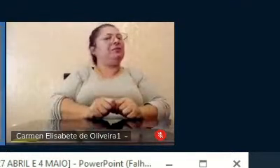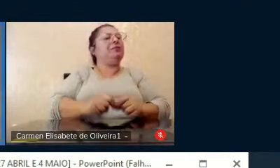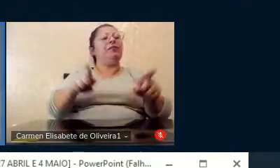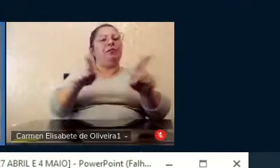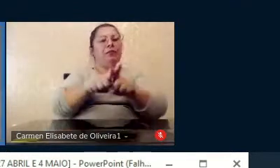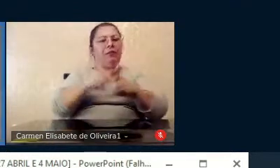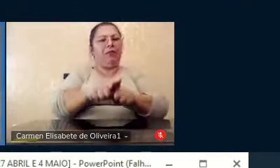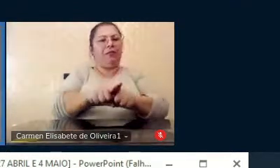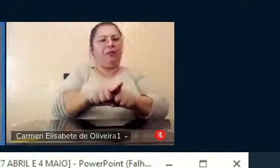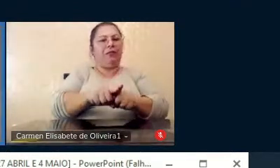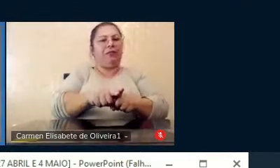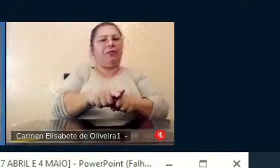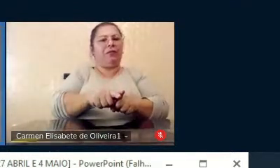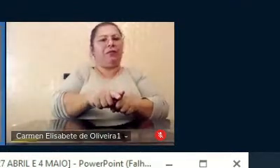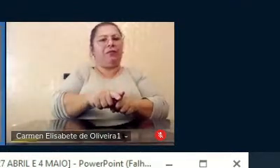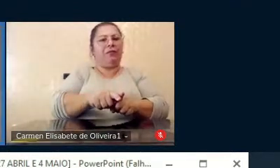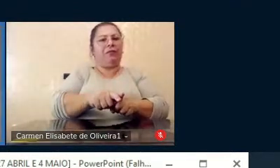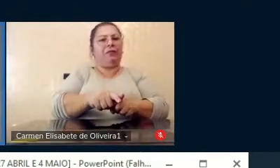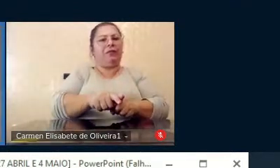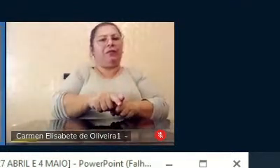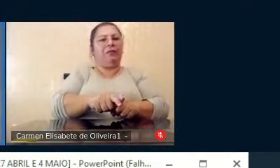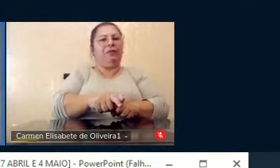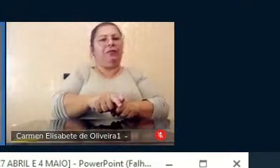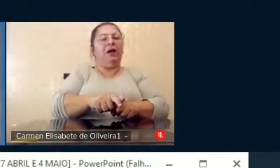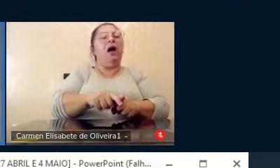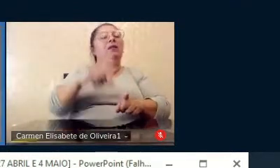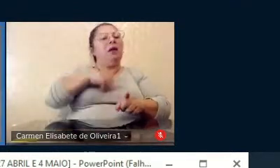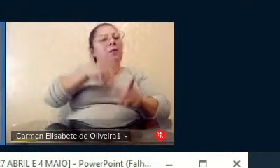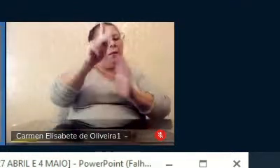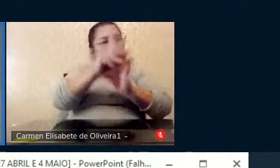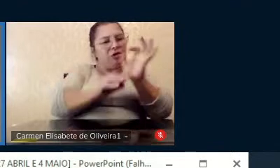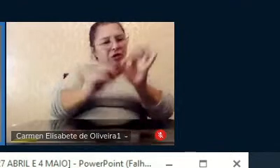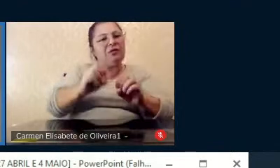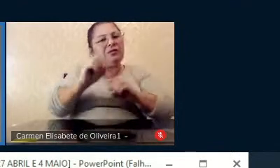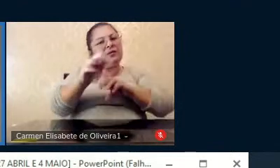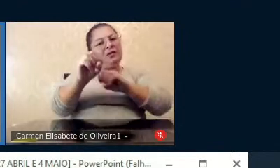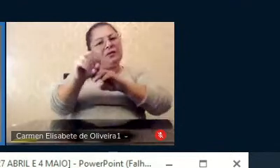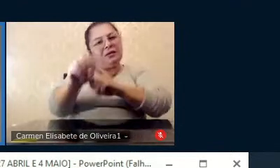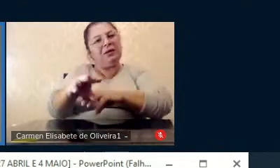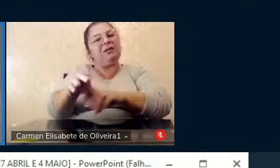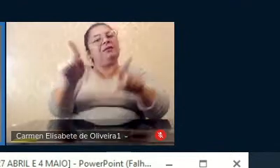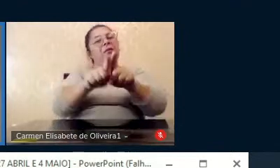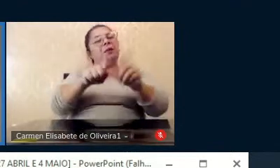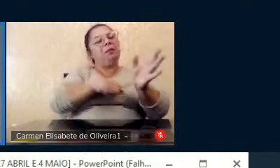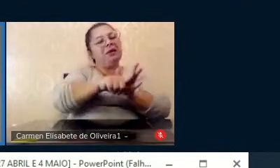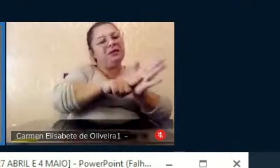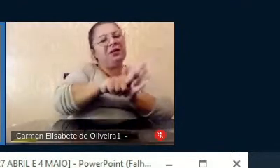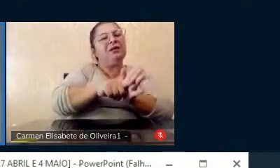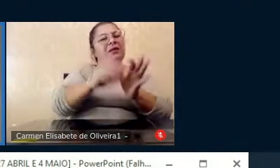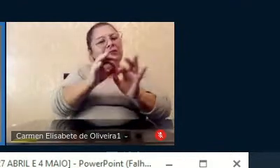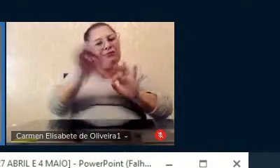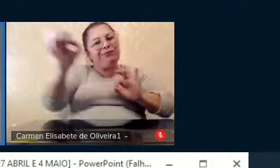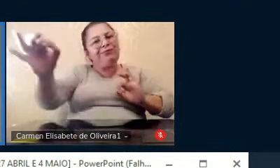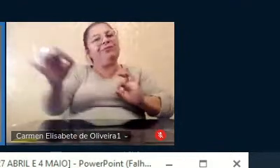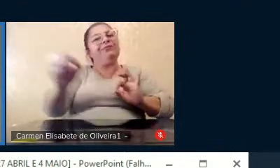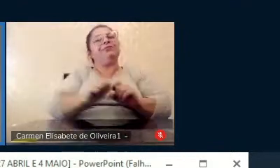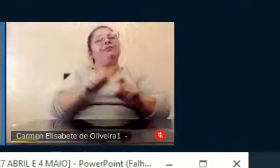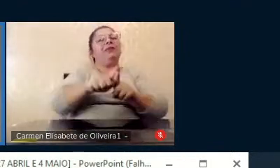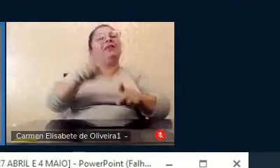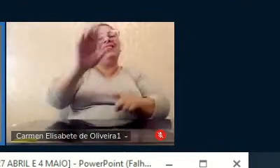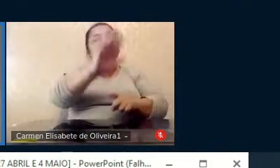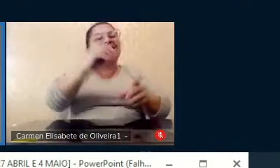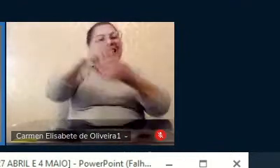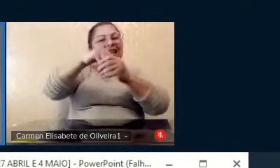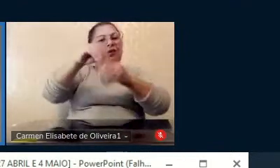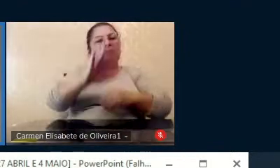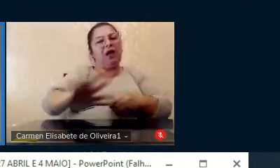Também temos universidades que têm projetos de ensino, pesquisa e extensão dentro da área de